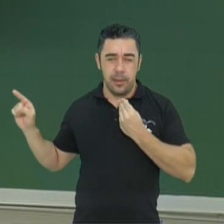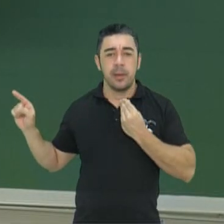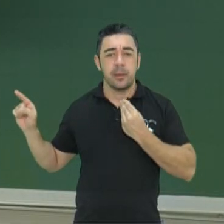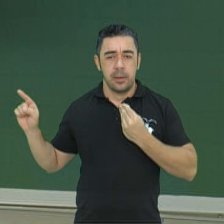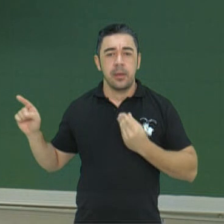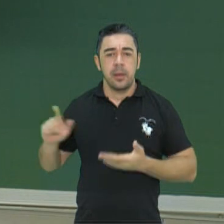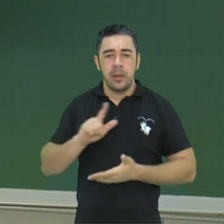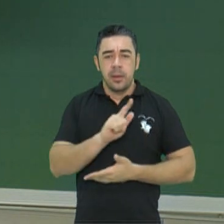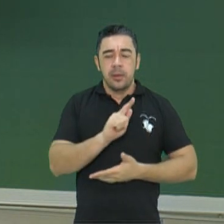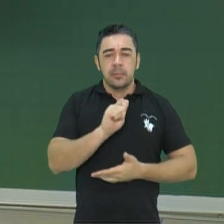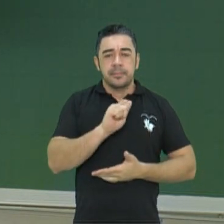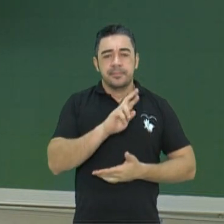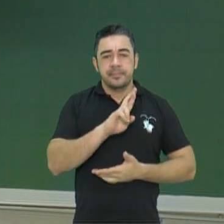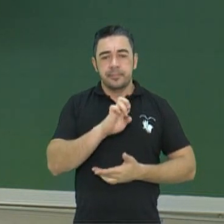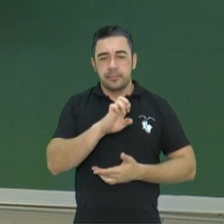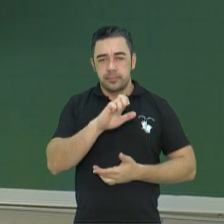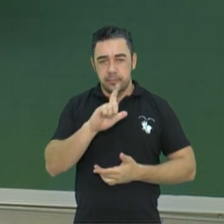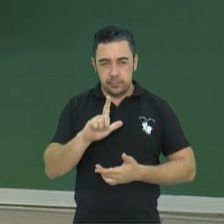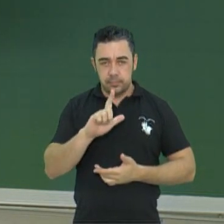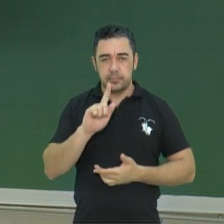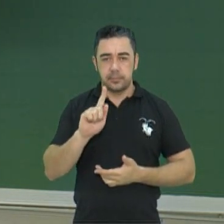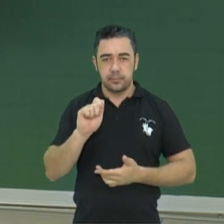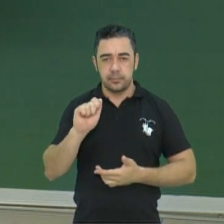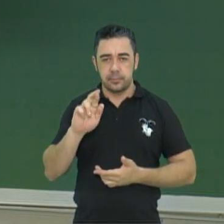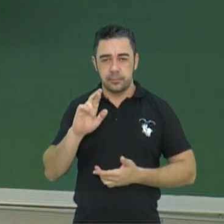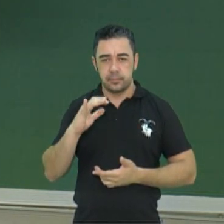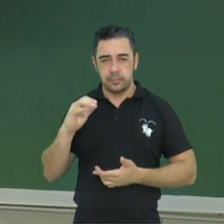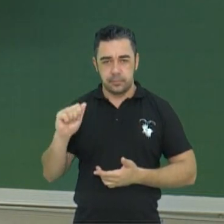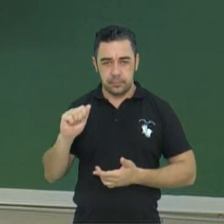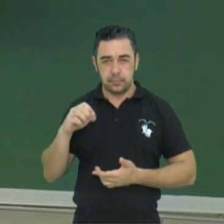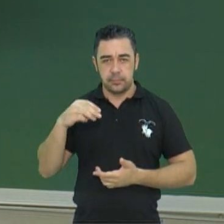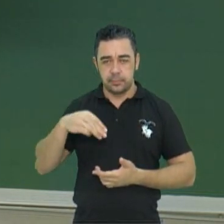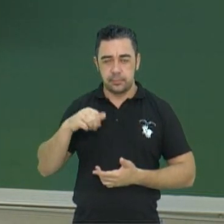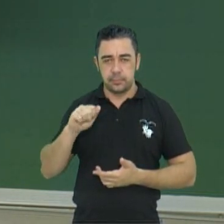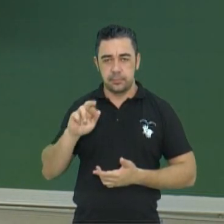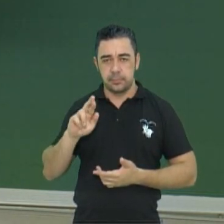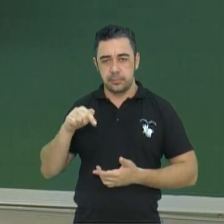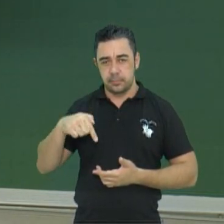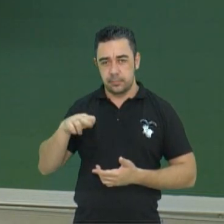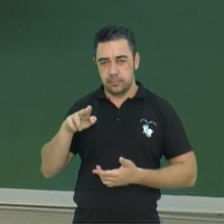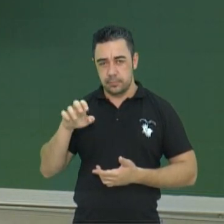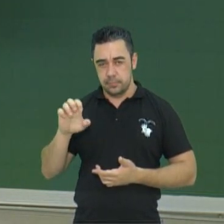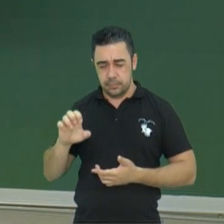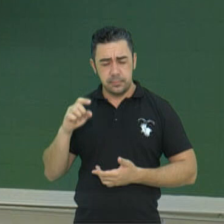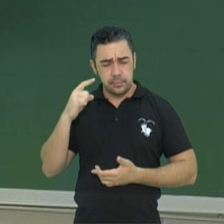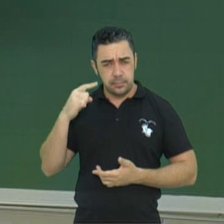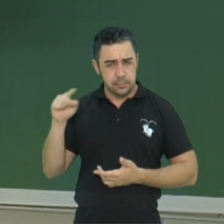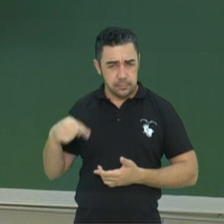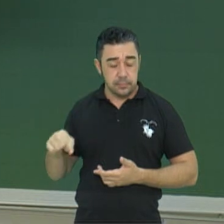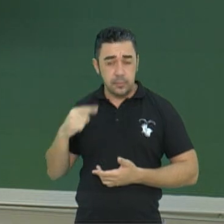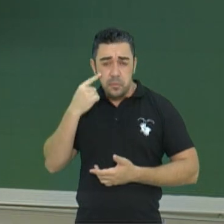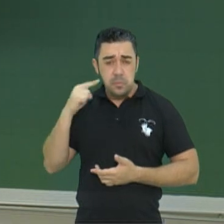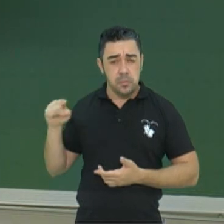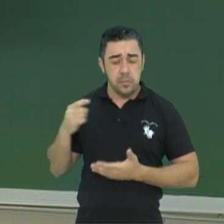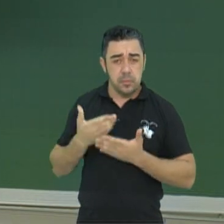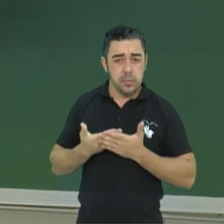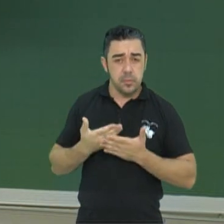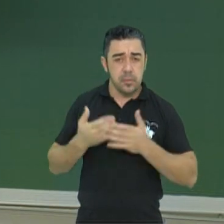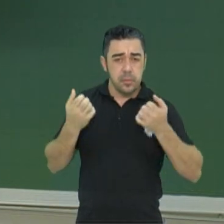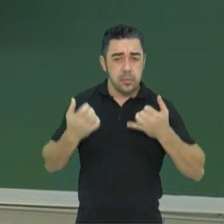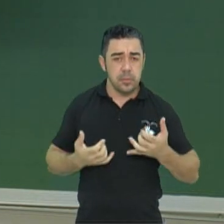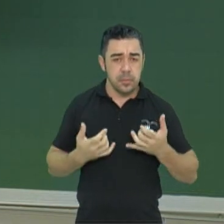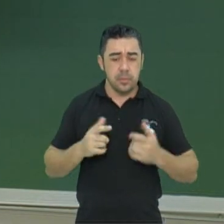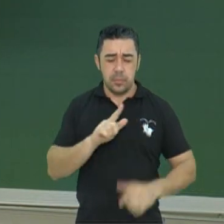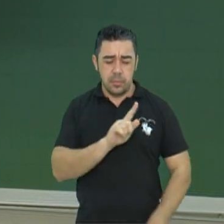chamado Gabriel Garcia Marques. Se vocês lembrarem no começo da aula, o título da nossa aula hoje é La Colômbia de